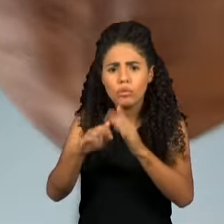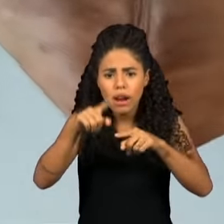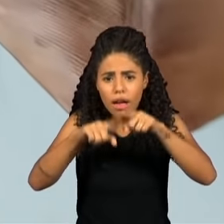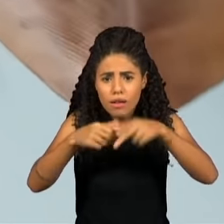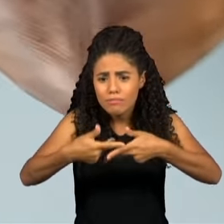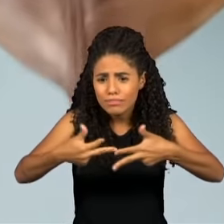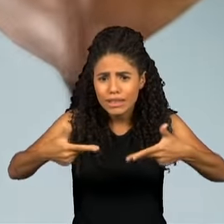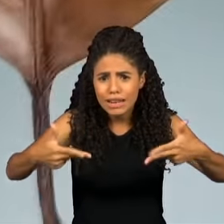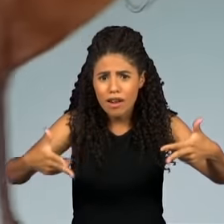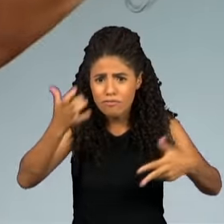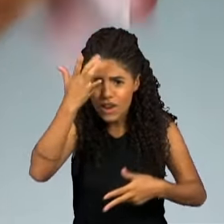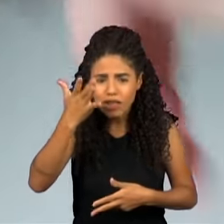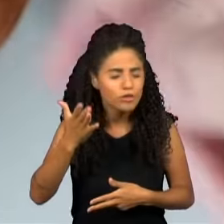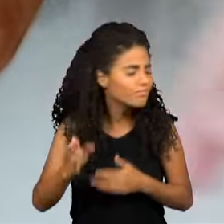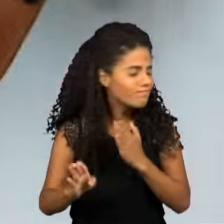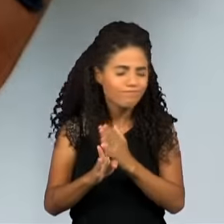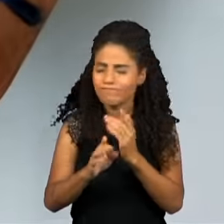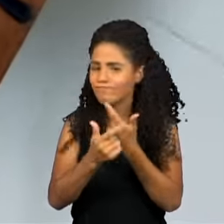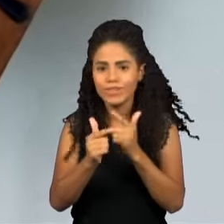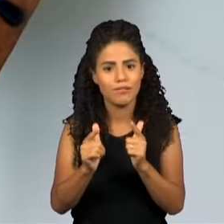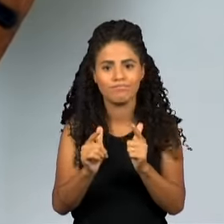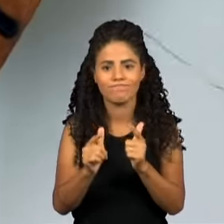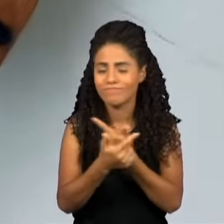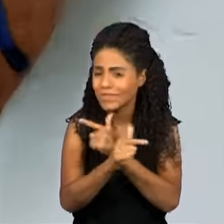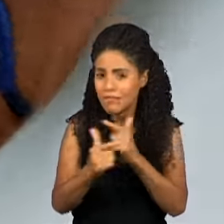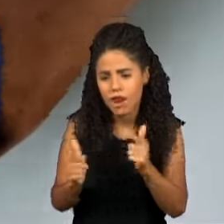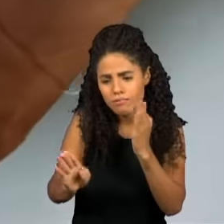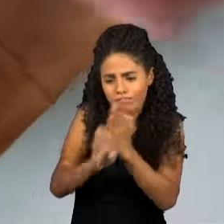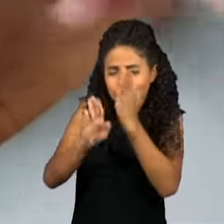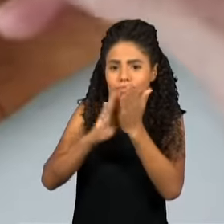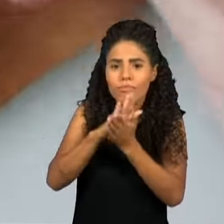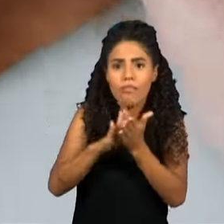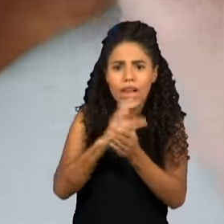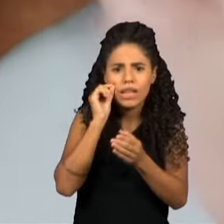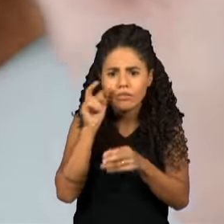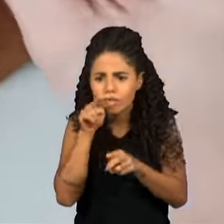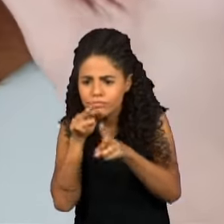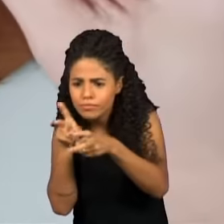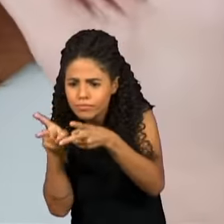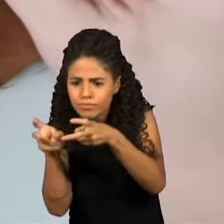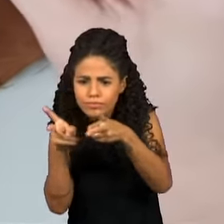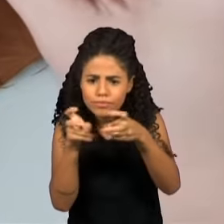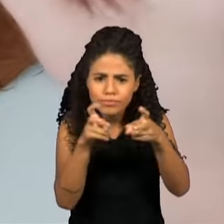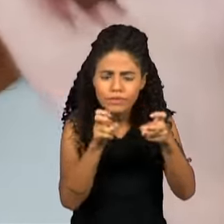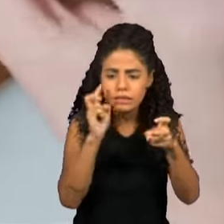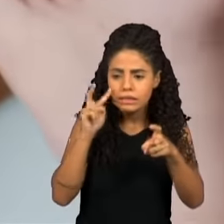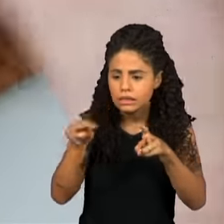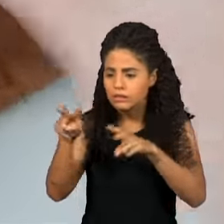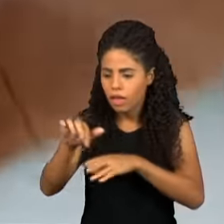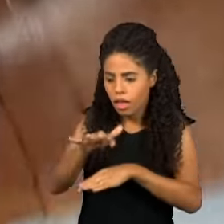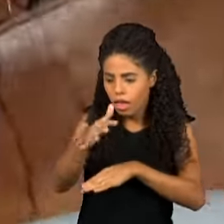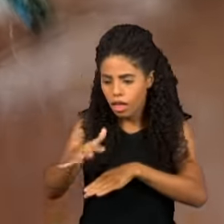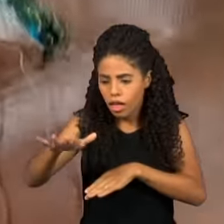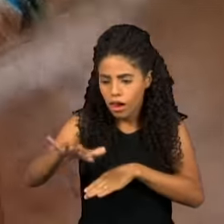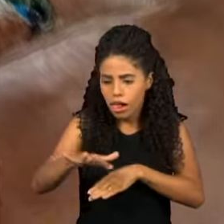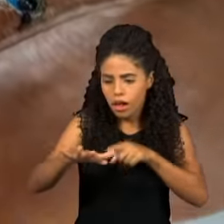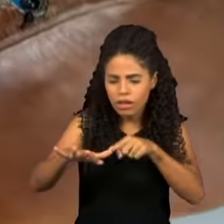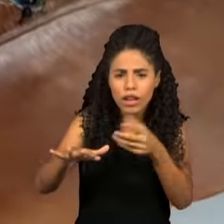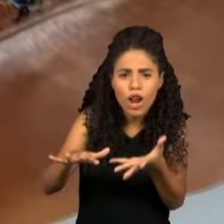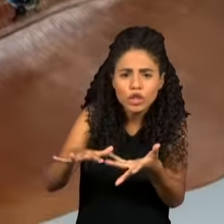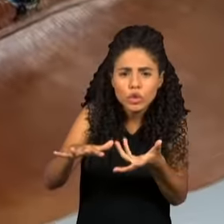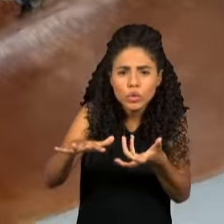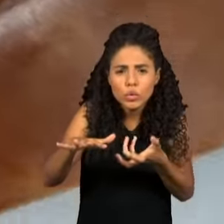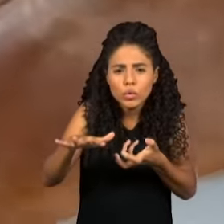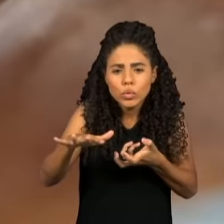folhas secas foi o suporte que deu ali para começar a aprender a fazer esses pontos, começar a unir uma folhinha com